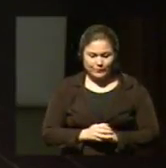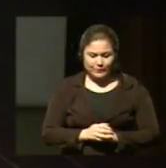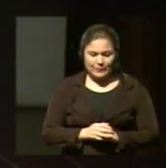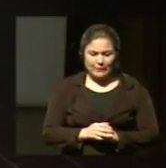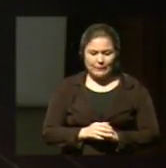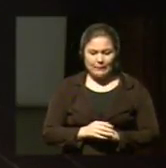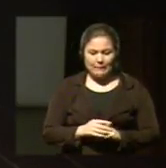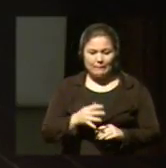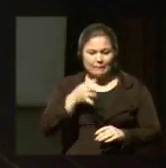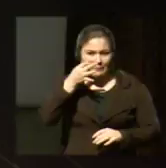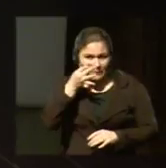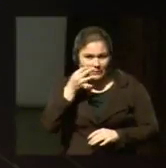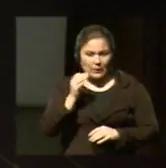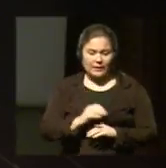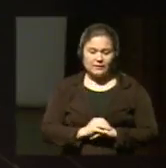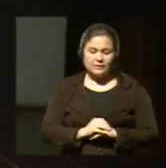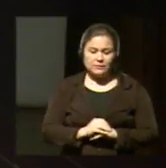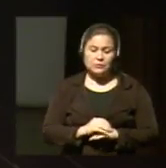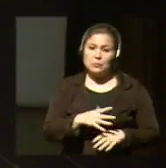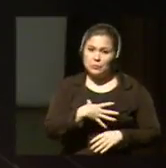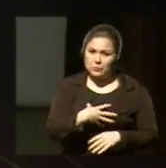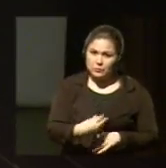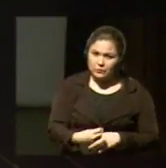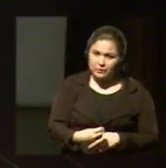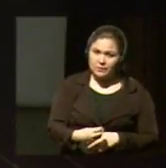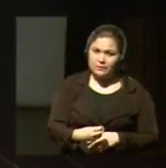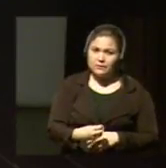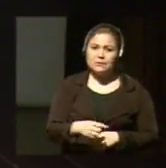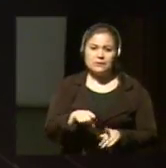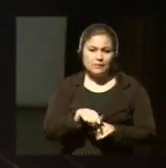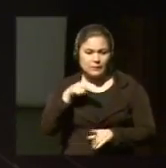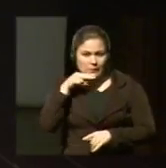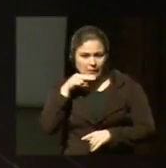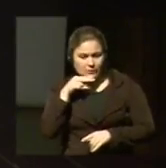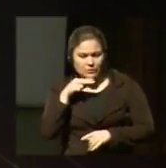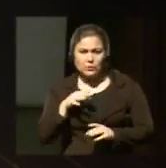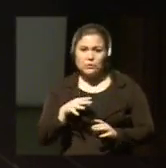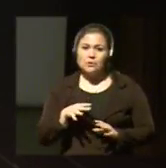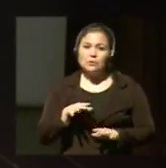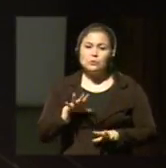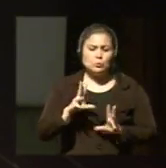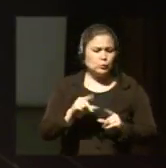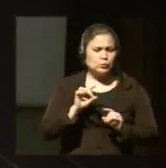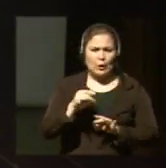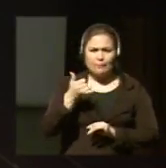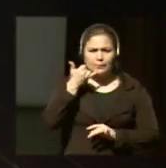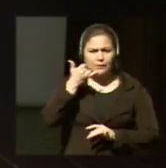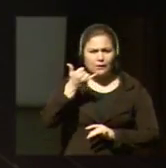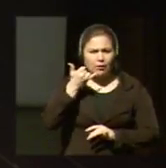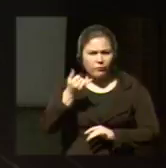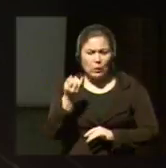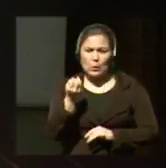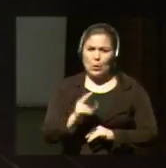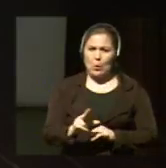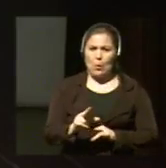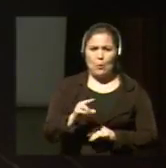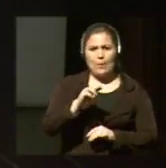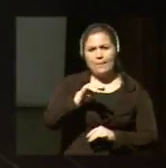pessoais com os filhos e netos. Tudo vai por telefone ou com